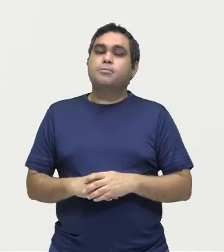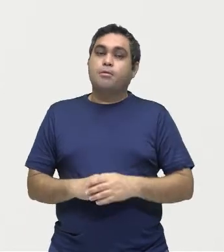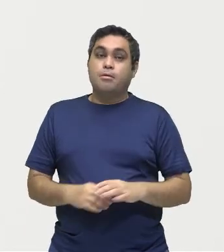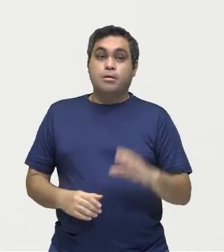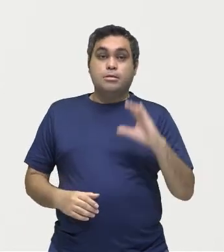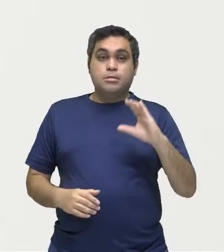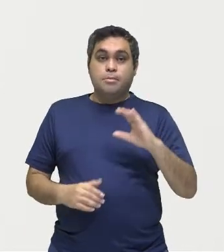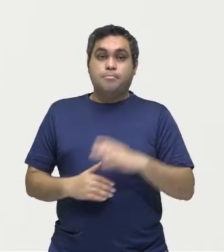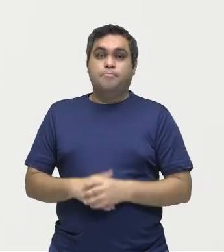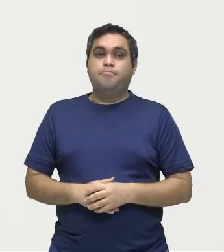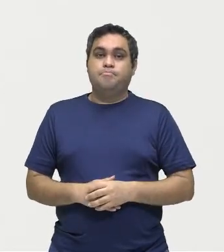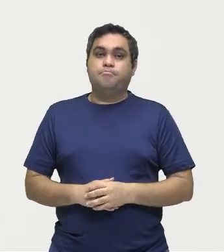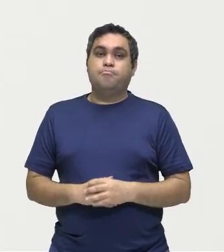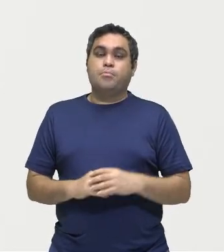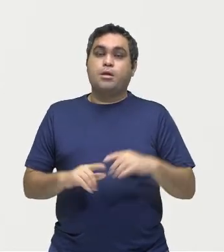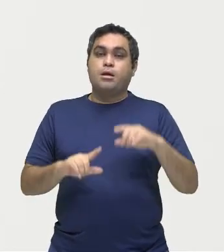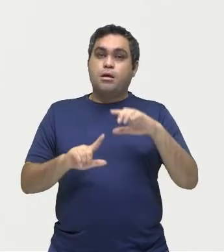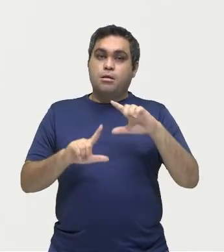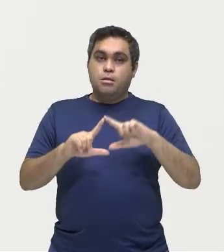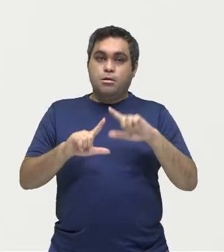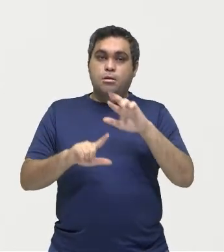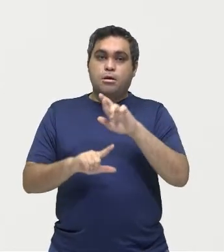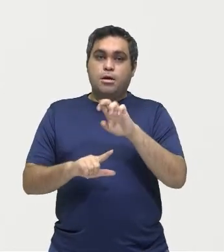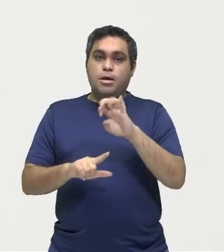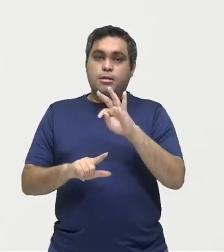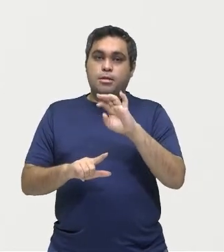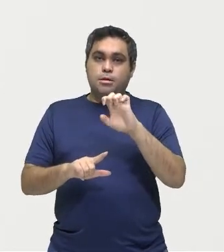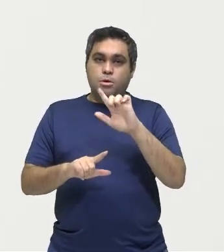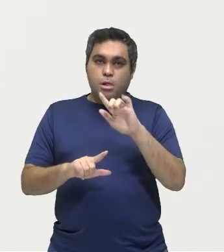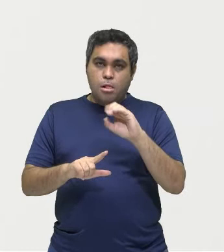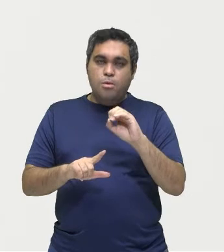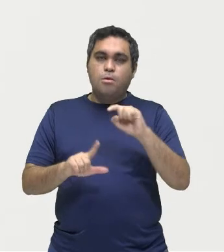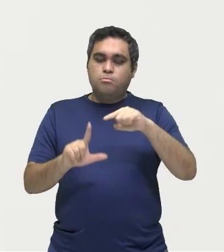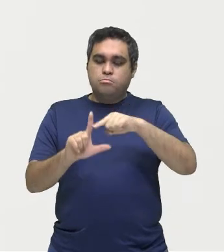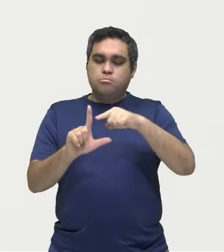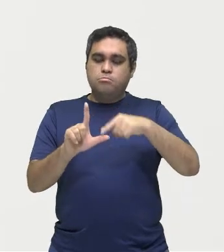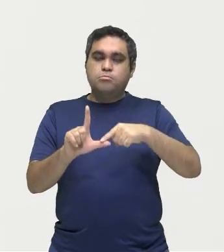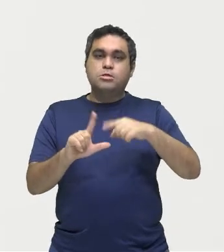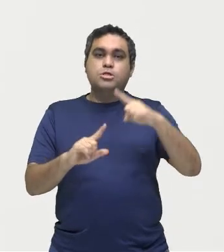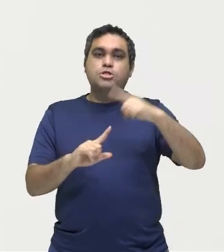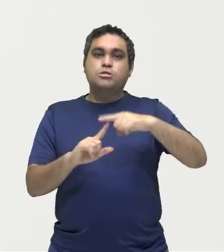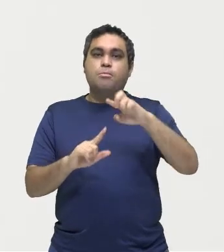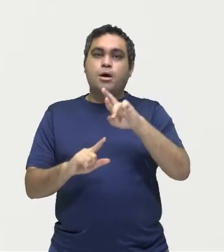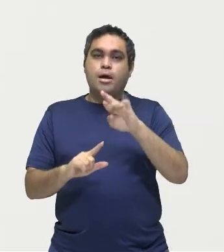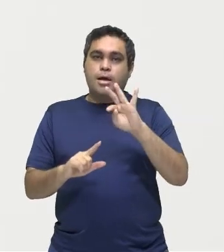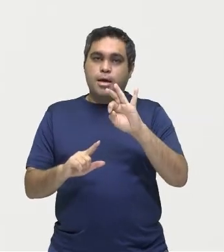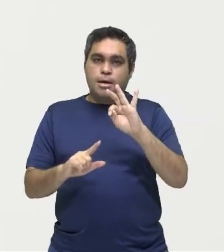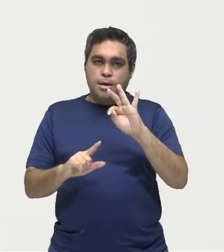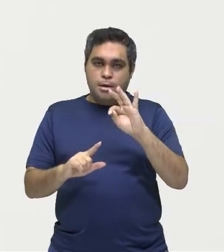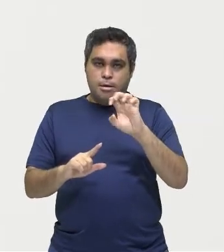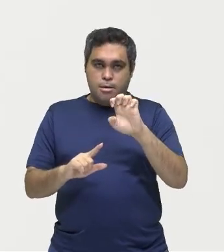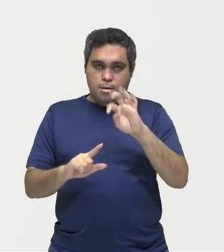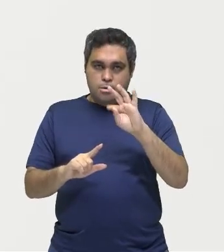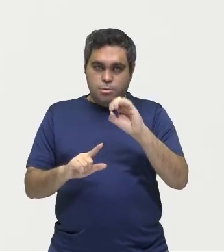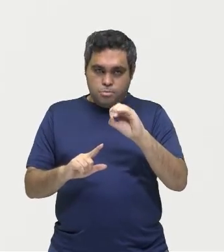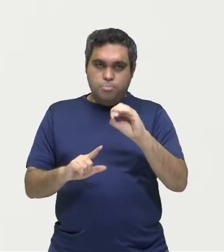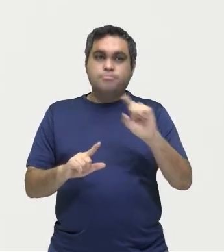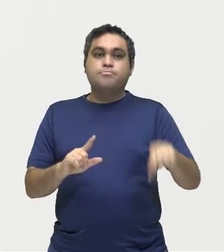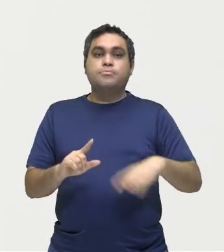é aquele que possui dois ângulos retos. E letra D. Um triângulo obtusângulo é aquele que possui apenas um ângulo obtuso.